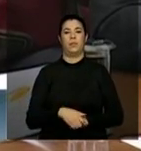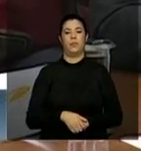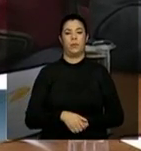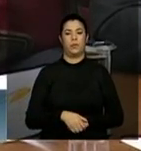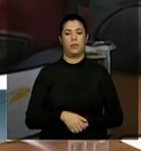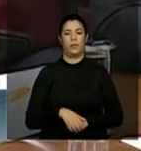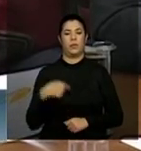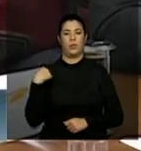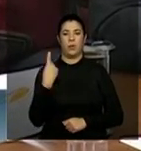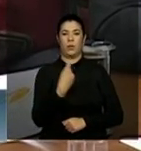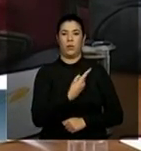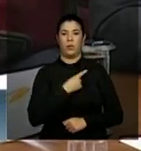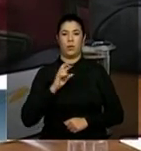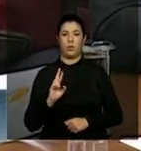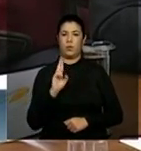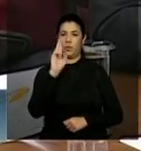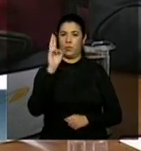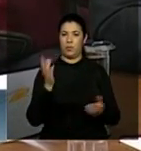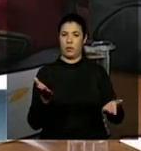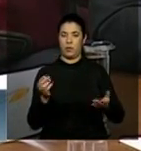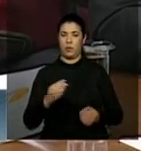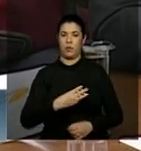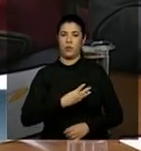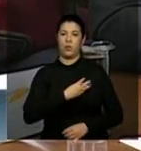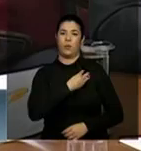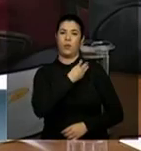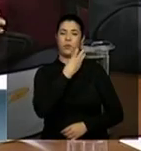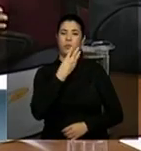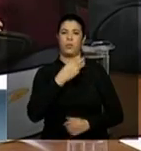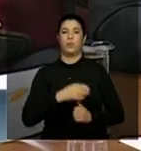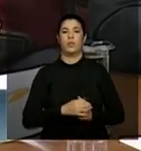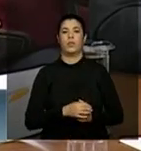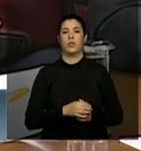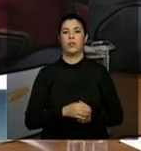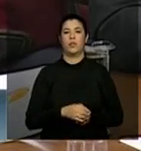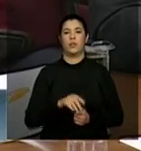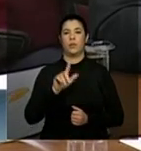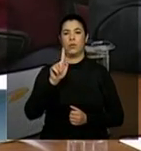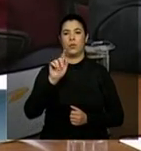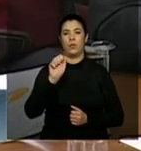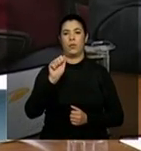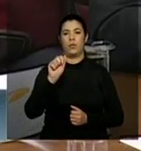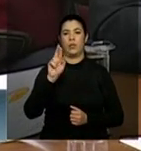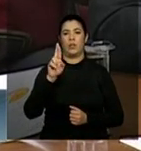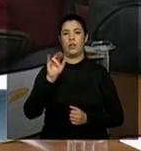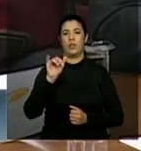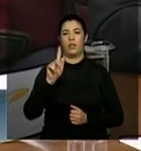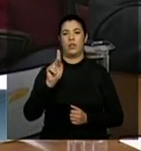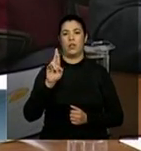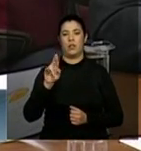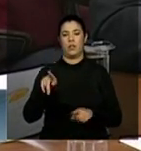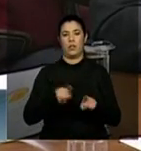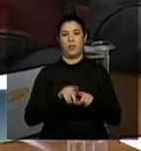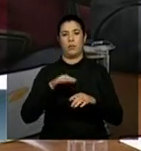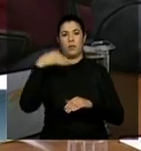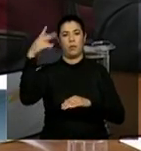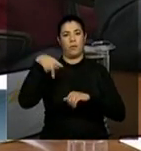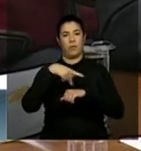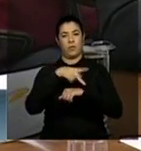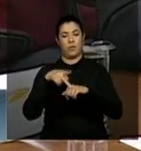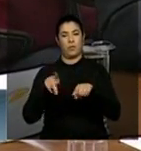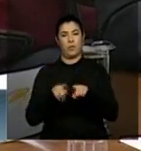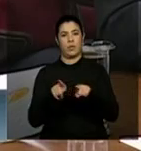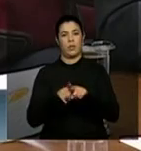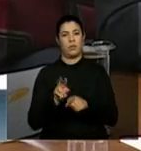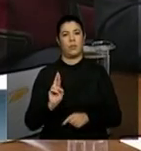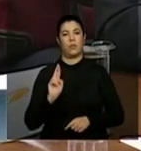Nós estamos aqui representando o ministro Nery Geller, porque está fora do país, e também complementando as ações da SDC,